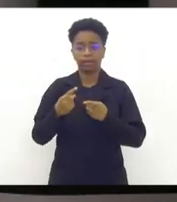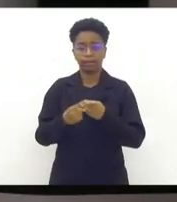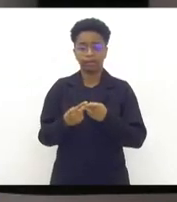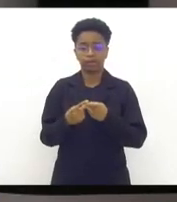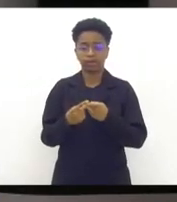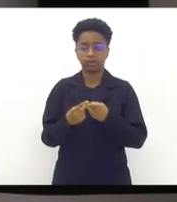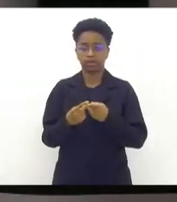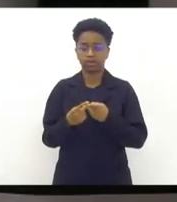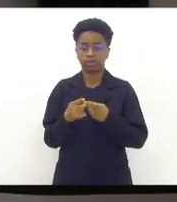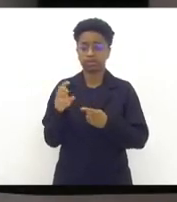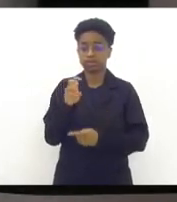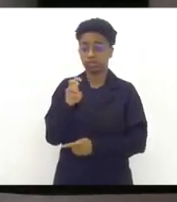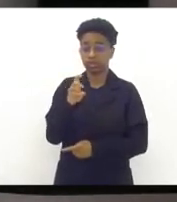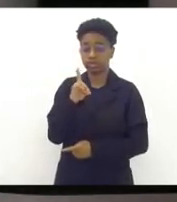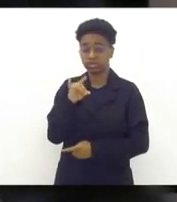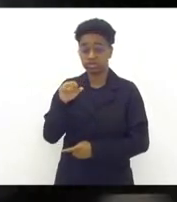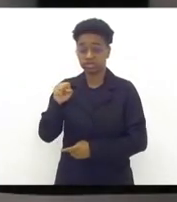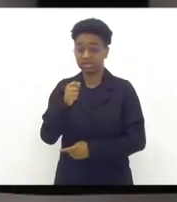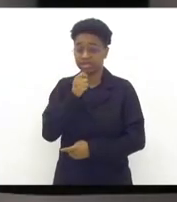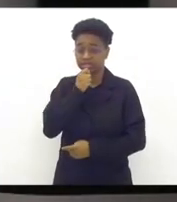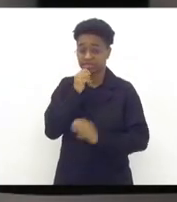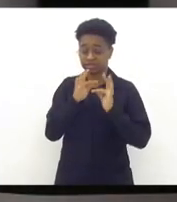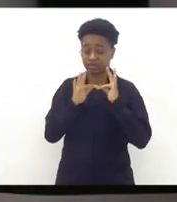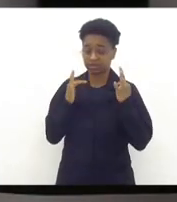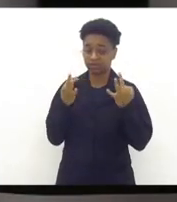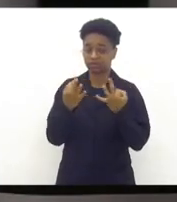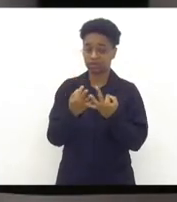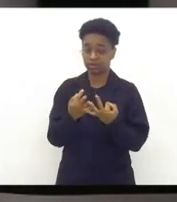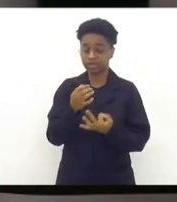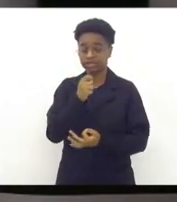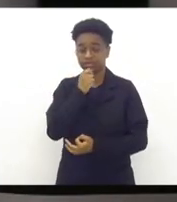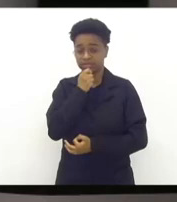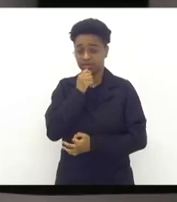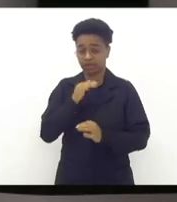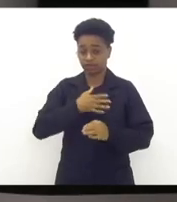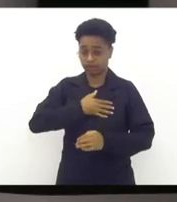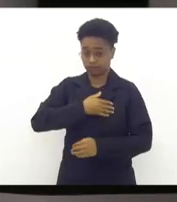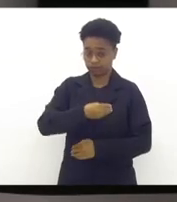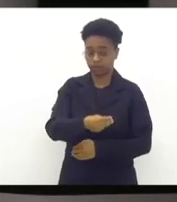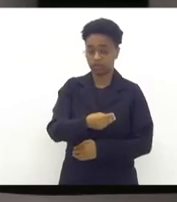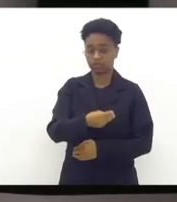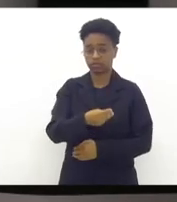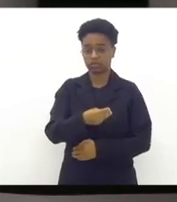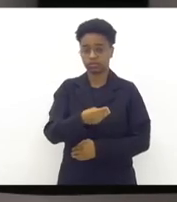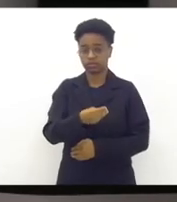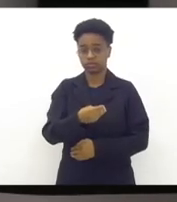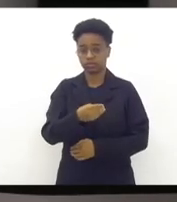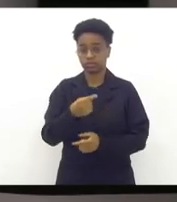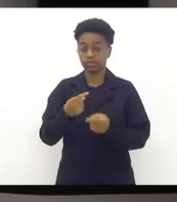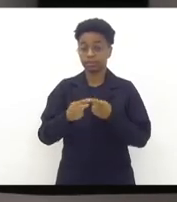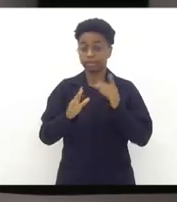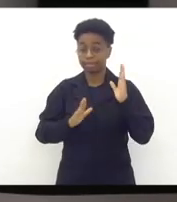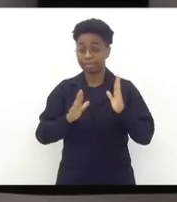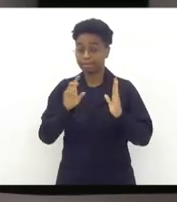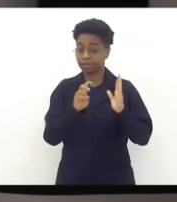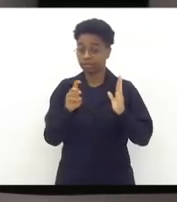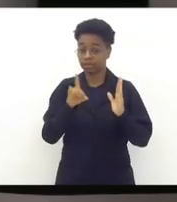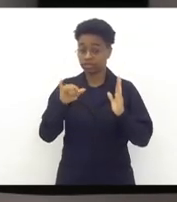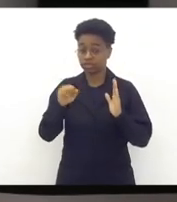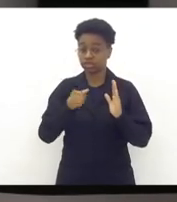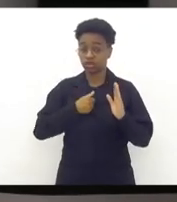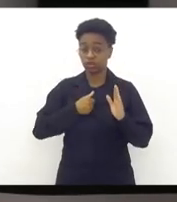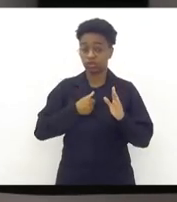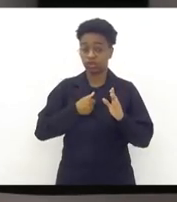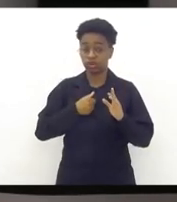Foi 55 dias sem a minha família, sem o meu filho. Nesses 55 dias eu conheci três presídios